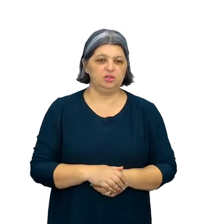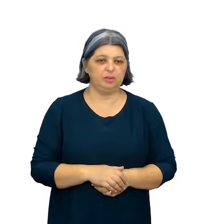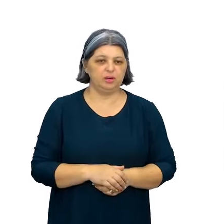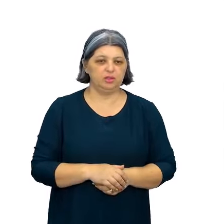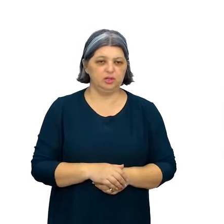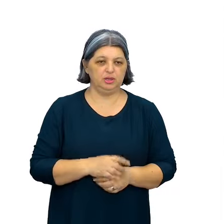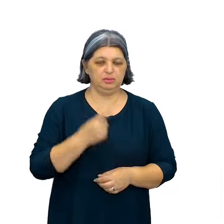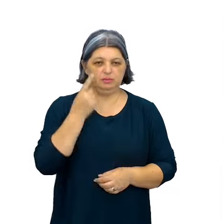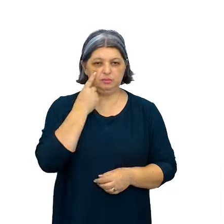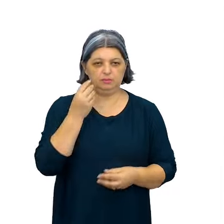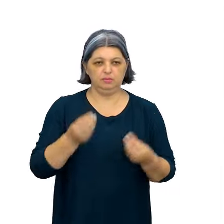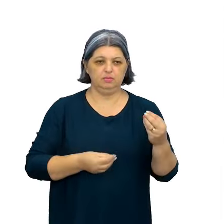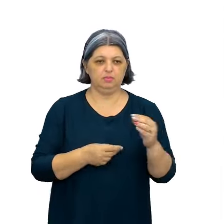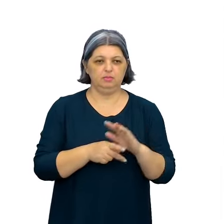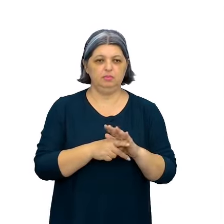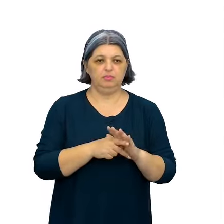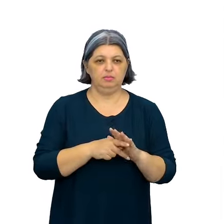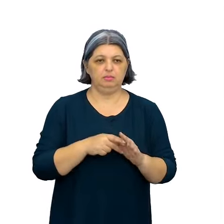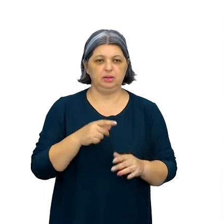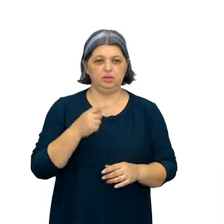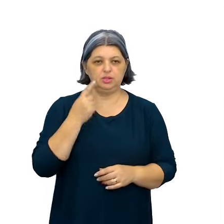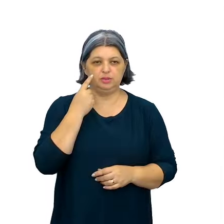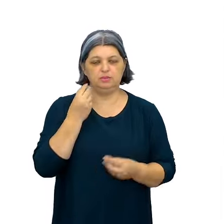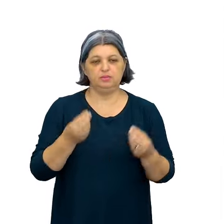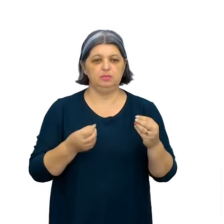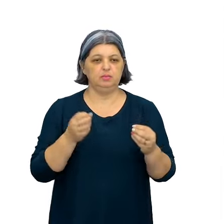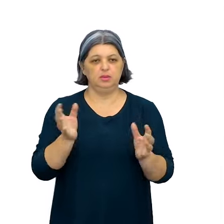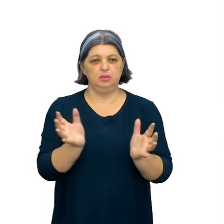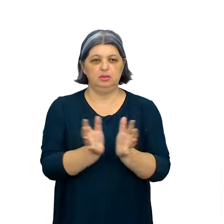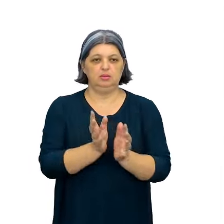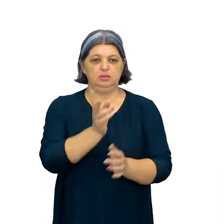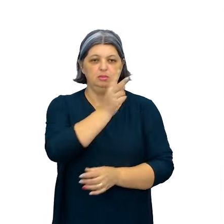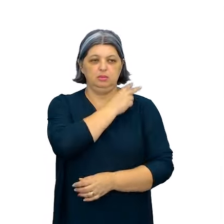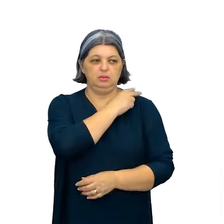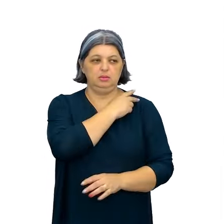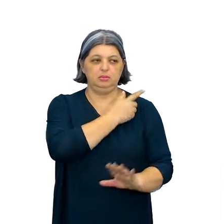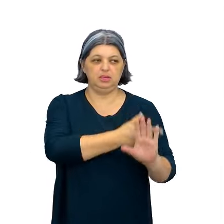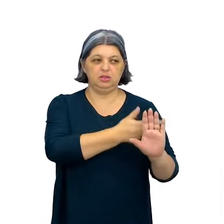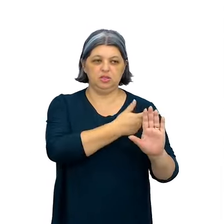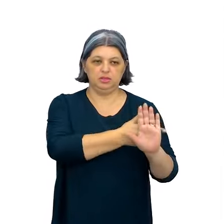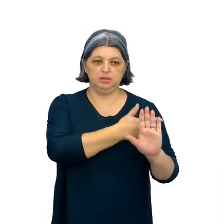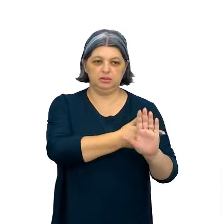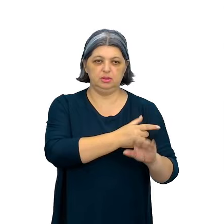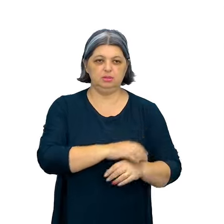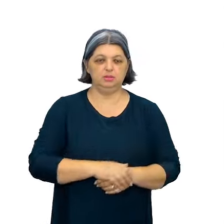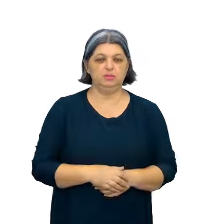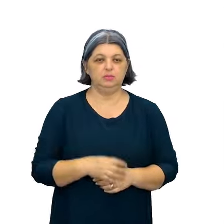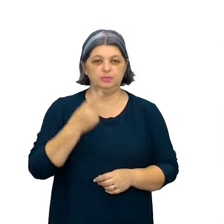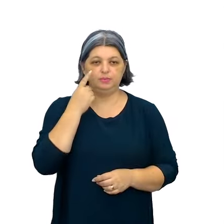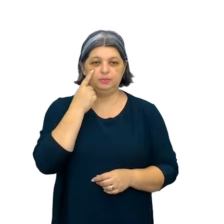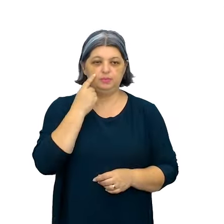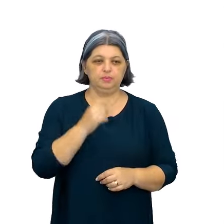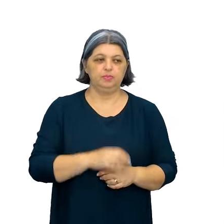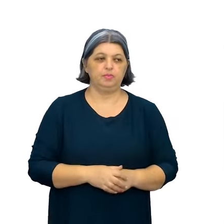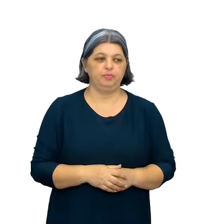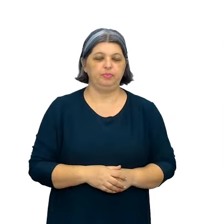dessa ótica, né? Então, na segunda série do ensino médio, nós vamos trabalhar com o gênero textual sob